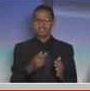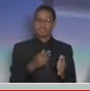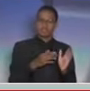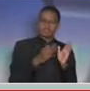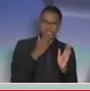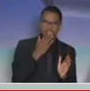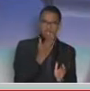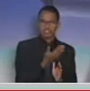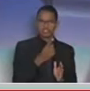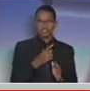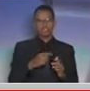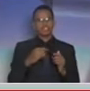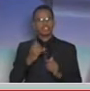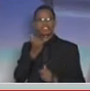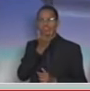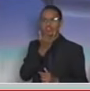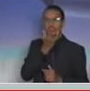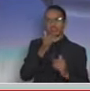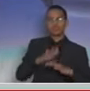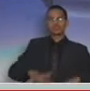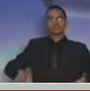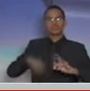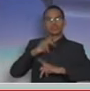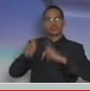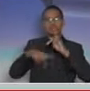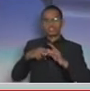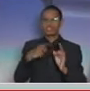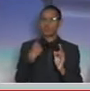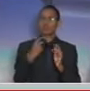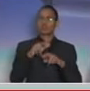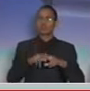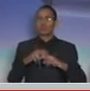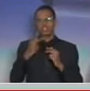pública em relação a esse ataque aos trabalhadores e às trabalhadoras. Muito obrigado.